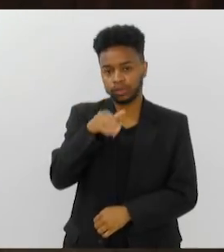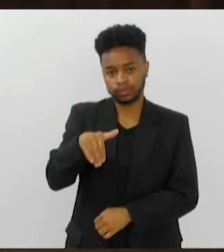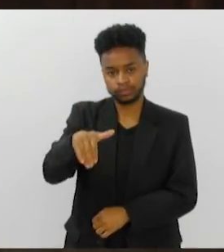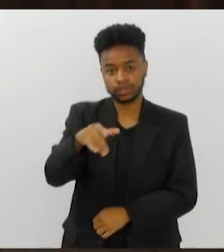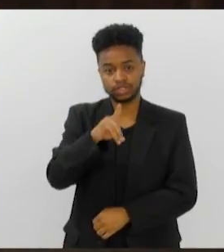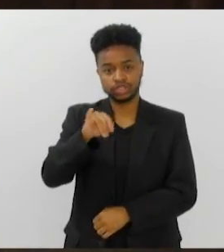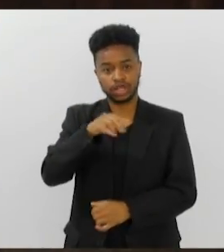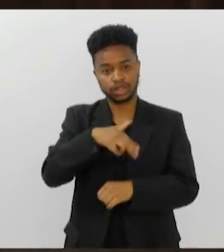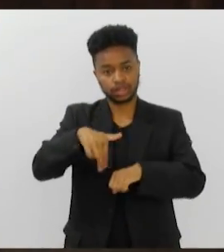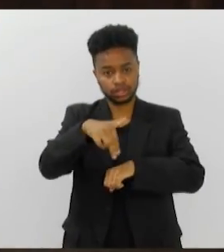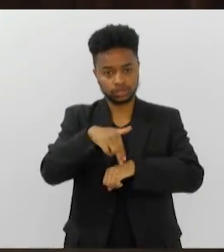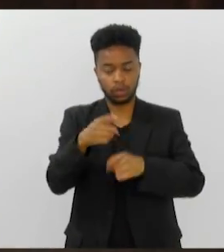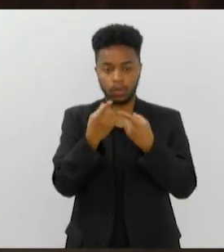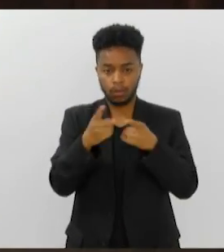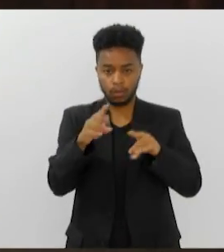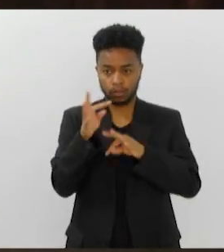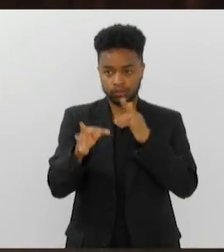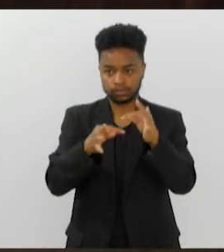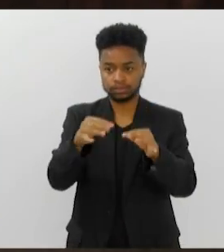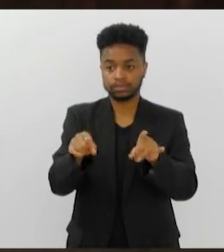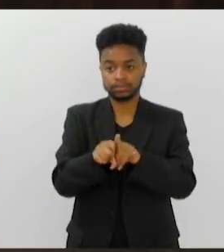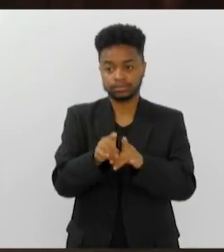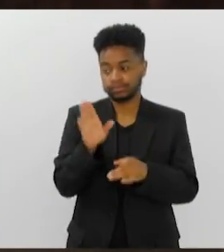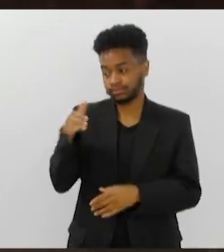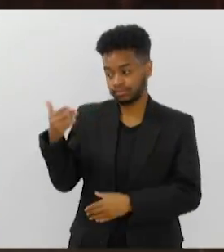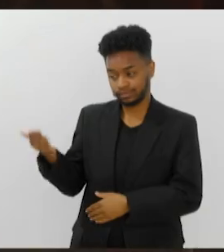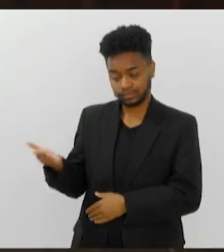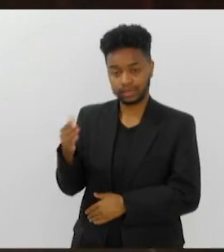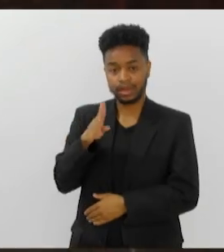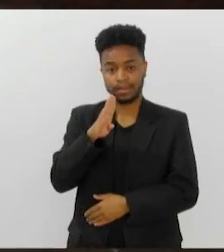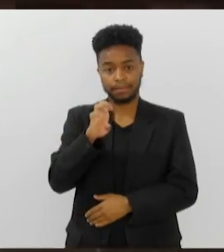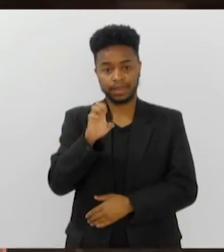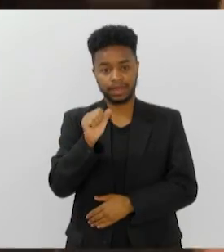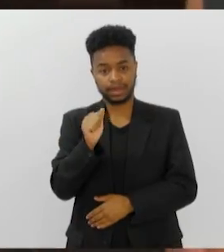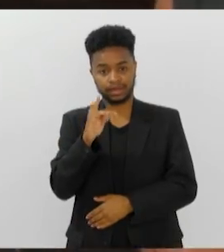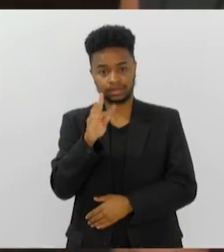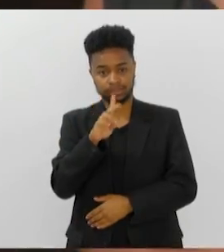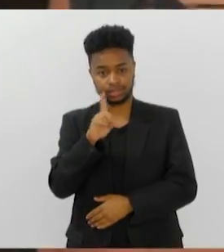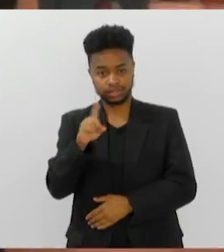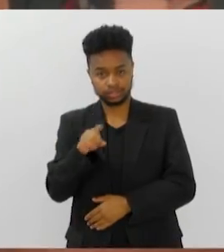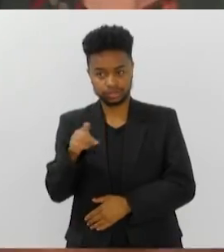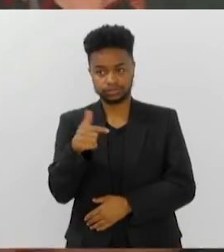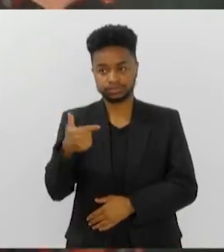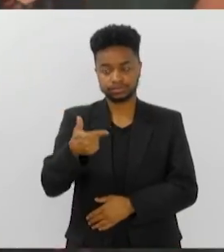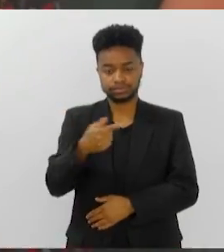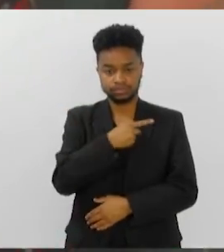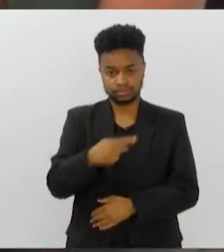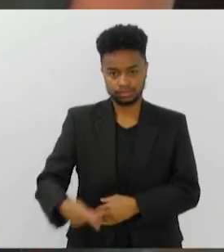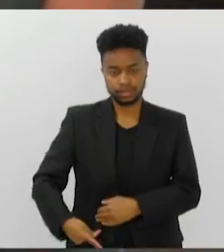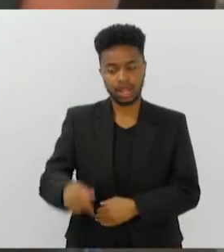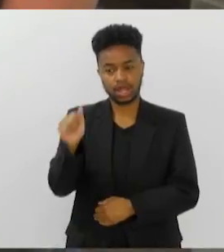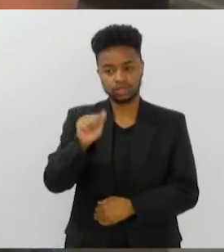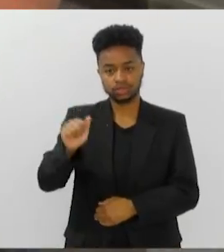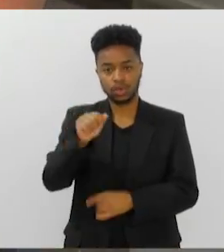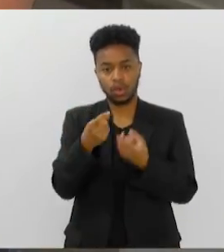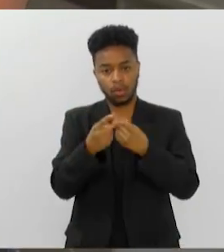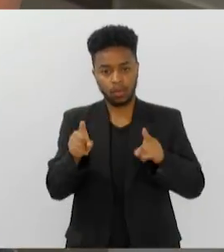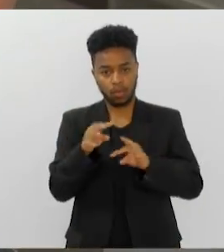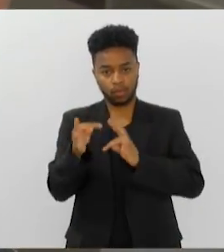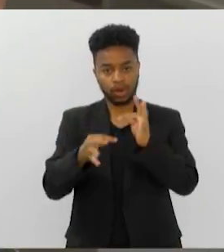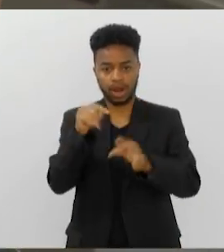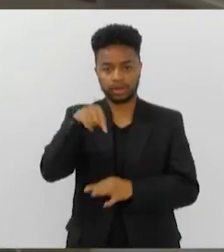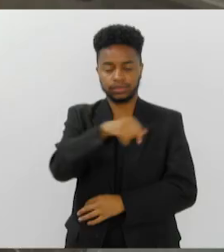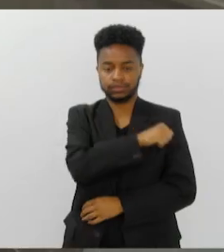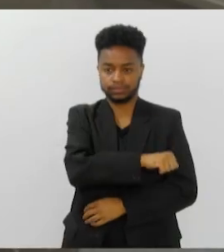Dia Nacional da Musicoterapia. E ao nosso lado está a Beatriz Salles, que é vice-presidente da Associação de Musicoterapia aqui do estado do Rio de